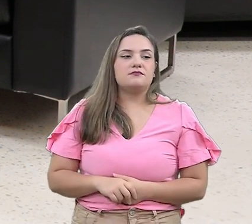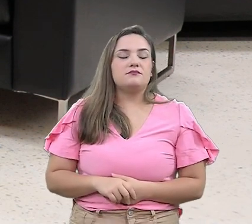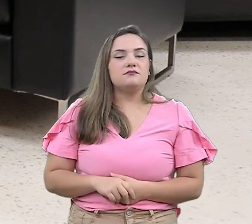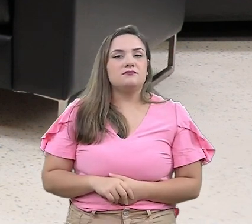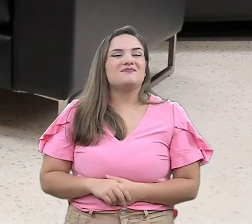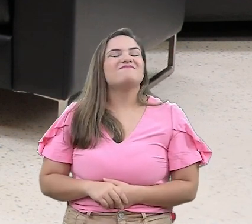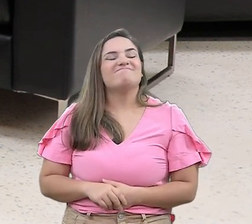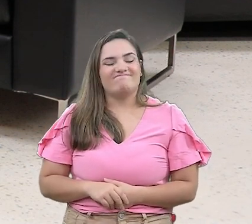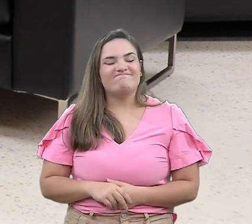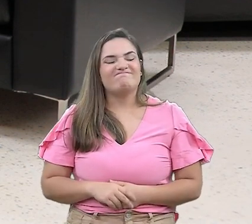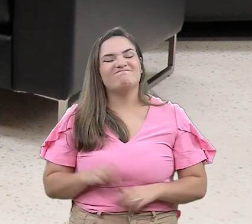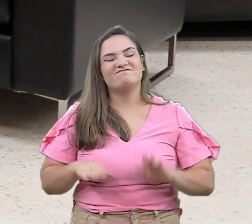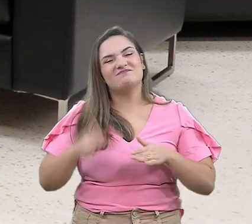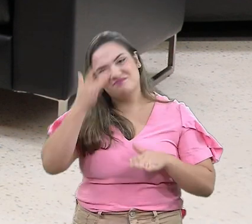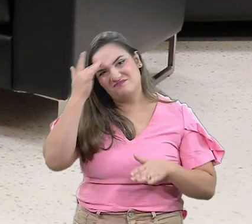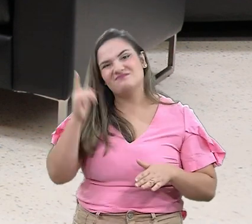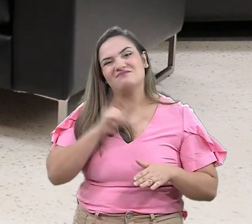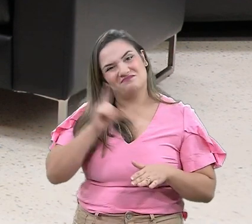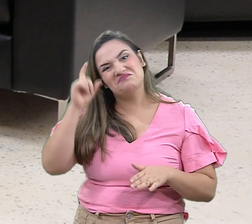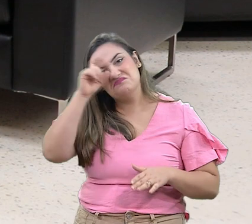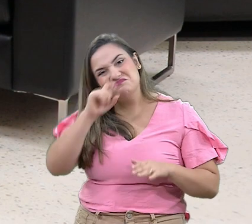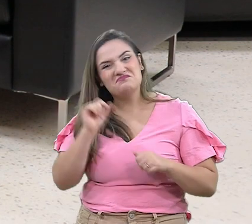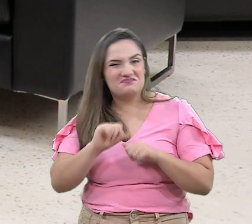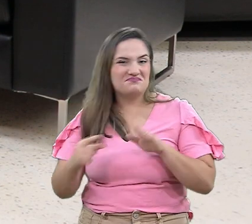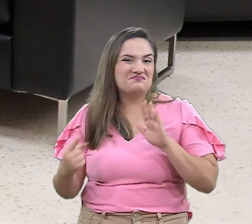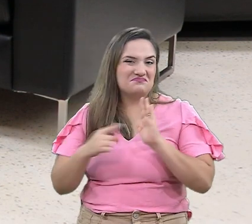pessoas têm dificuldade em fazer isso,